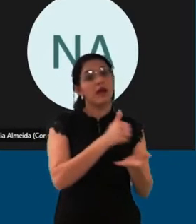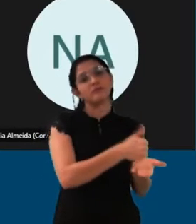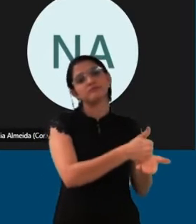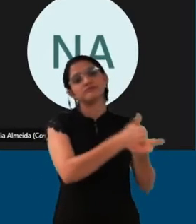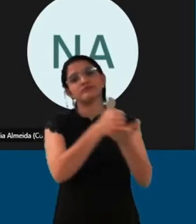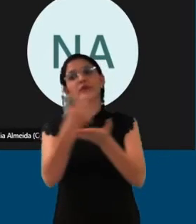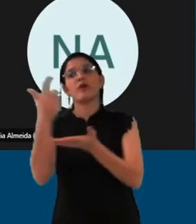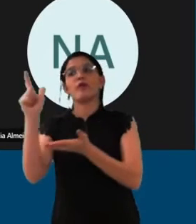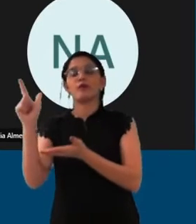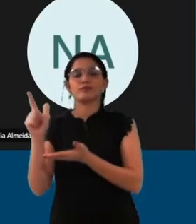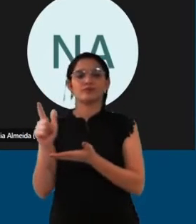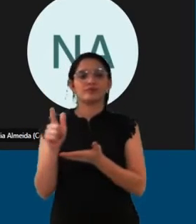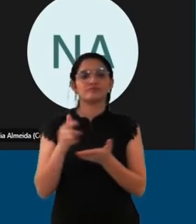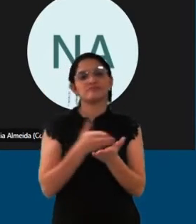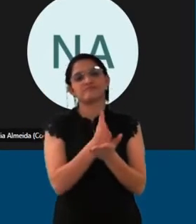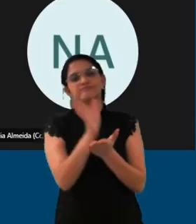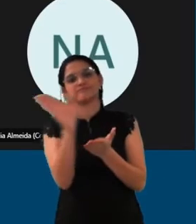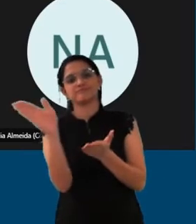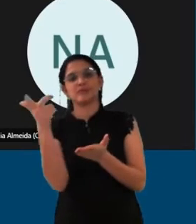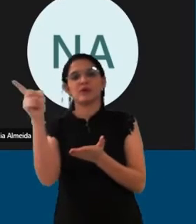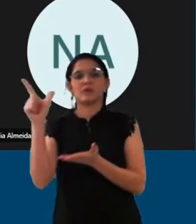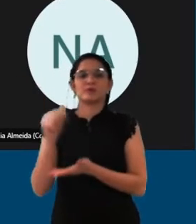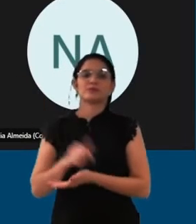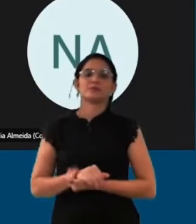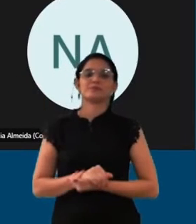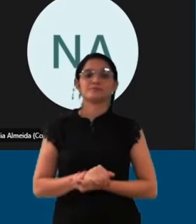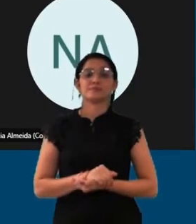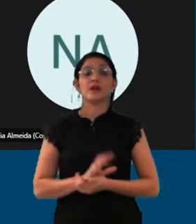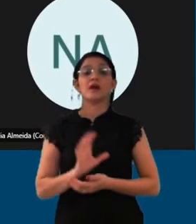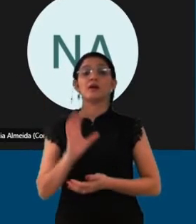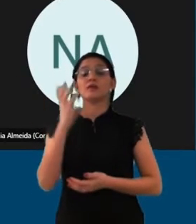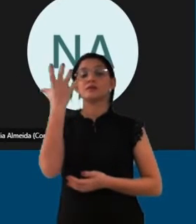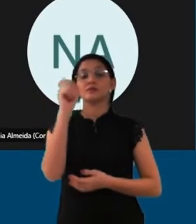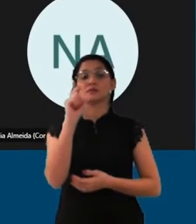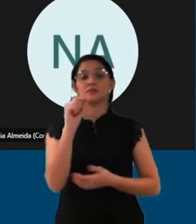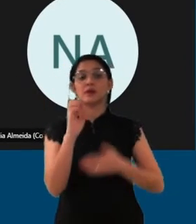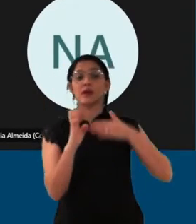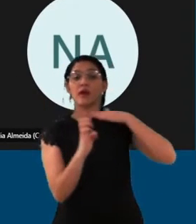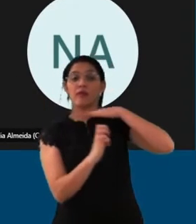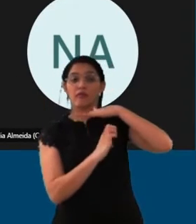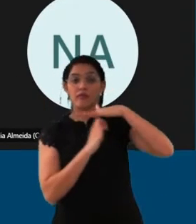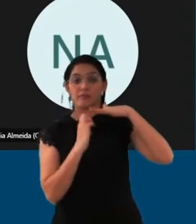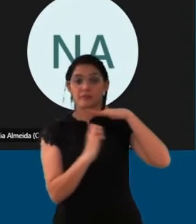produtivo. E aí o que aconteceu? A Votorantim, então, ela extraiu